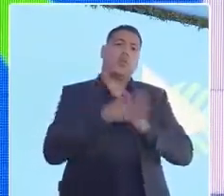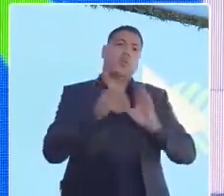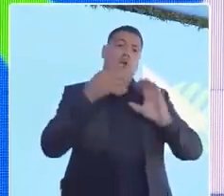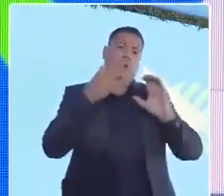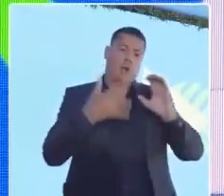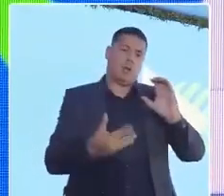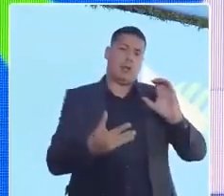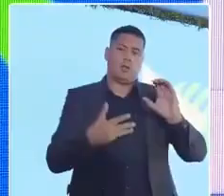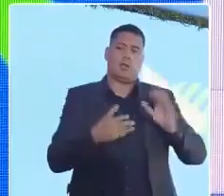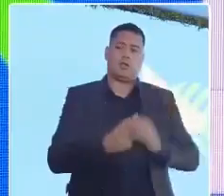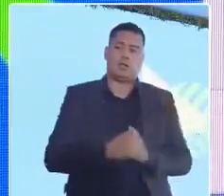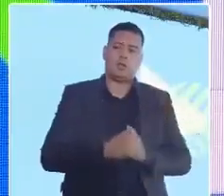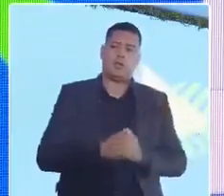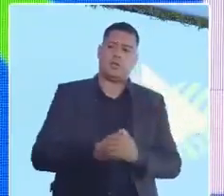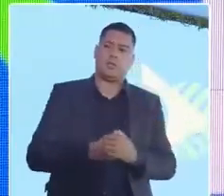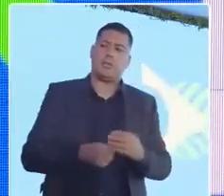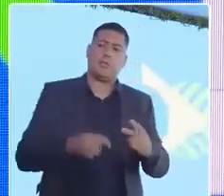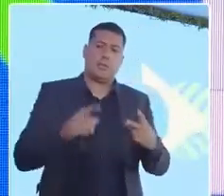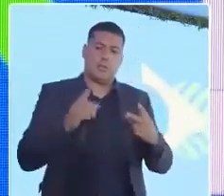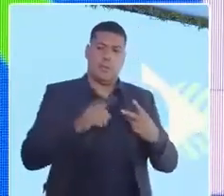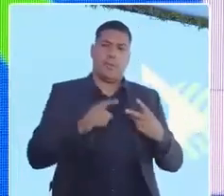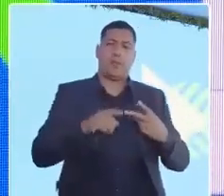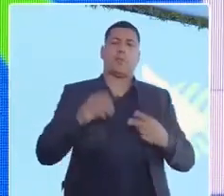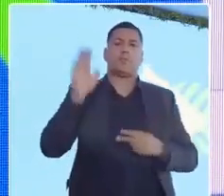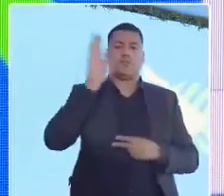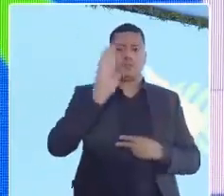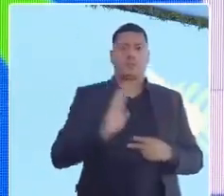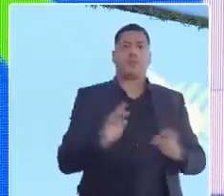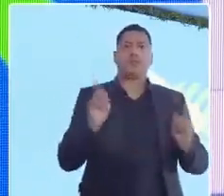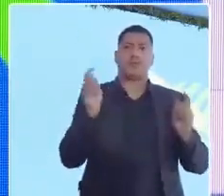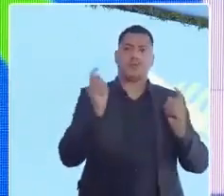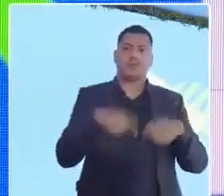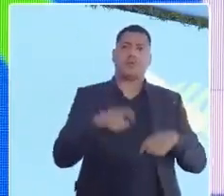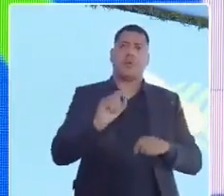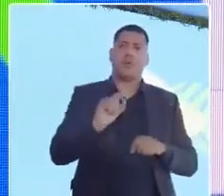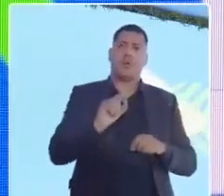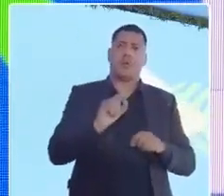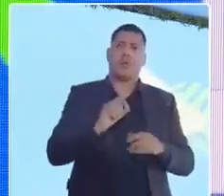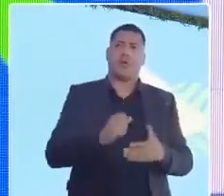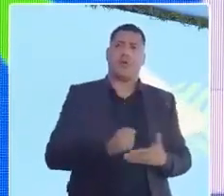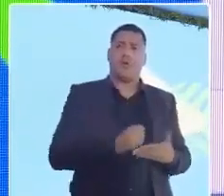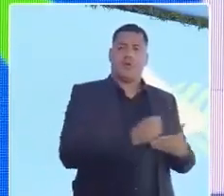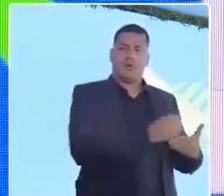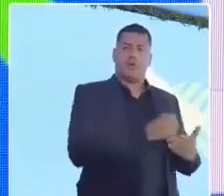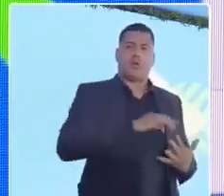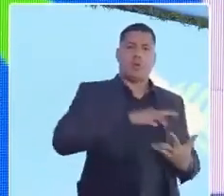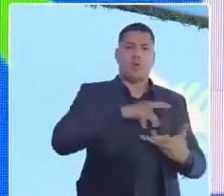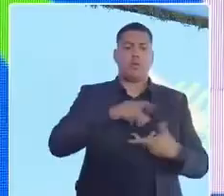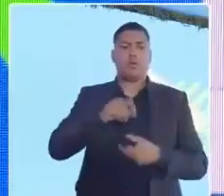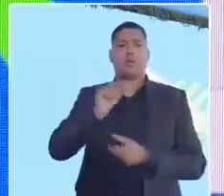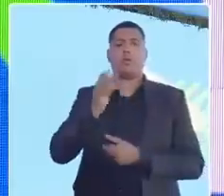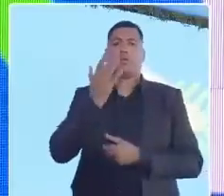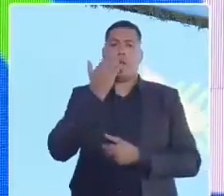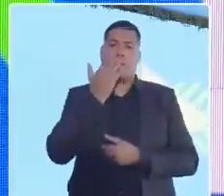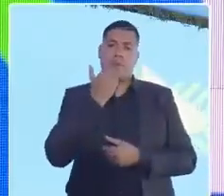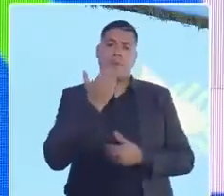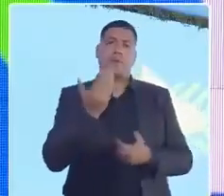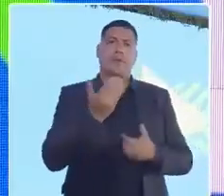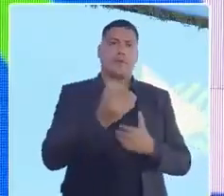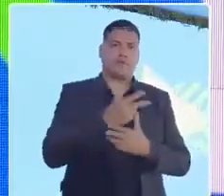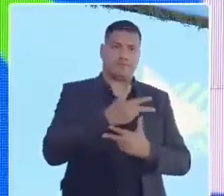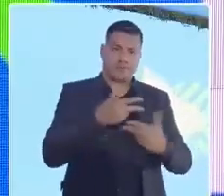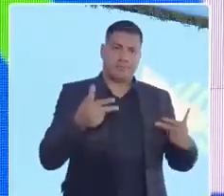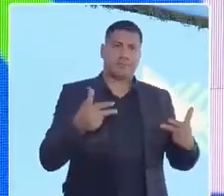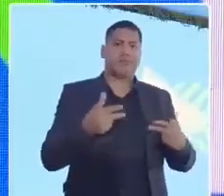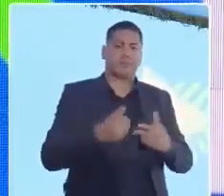especificidades segundo lugar o Brasil tem o potencial de seu grande fornecedor global de alimentos